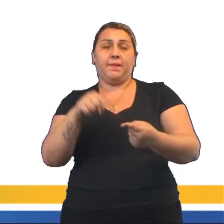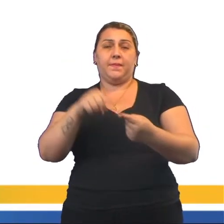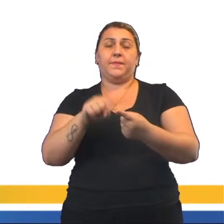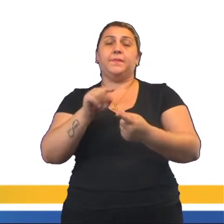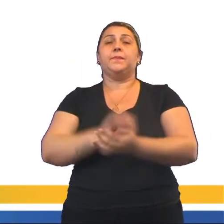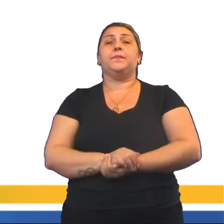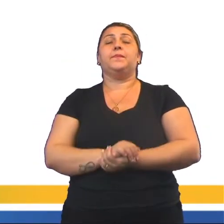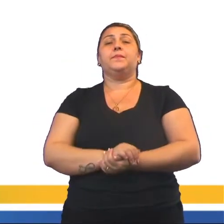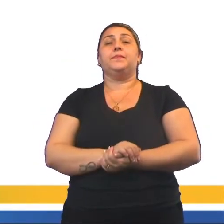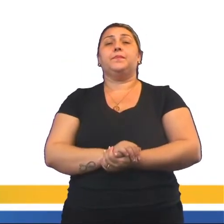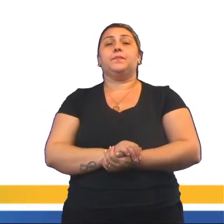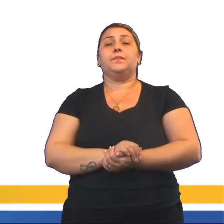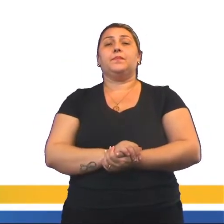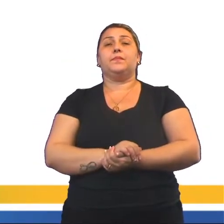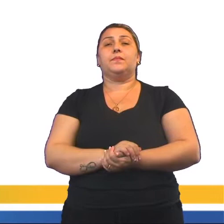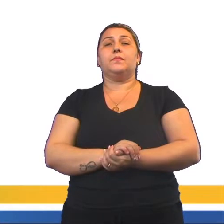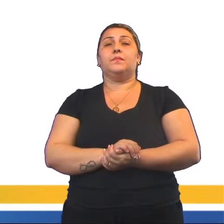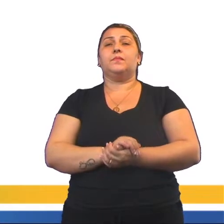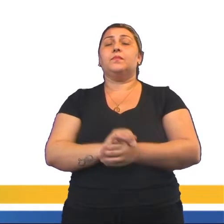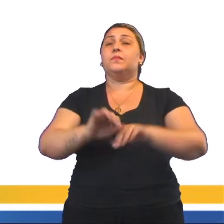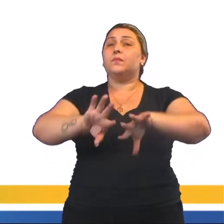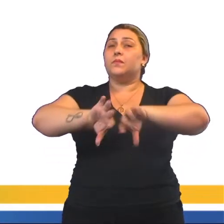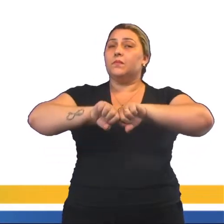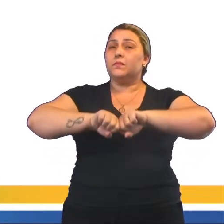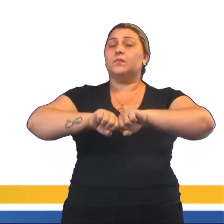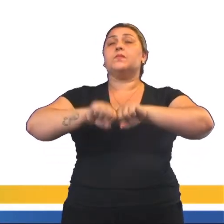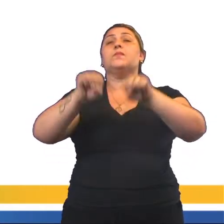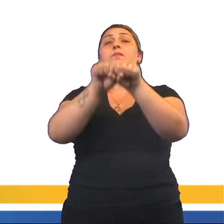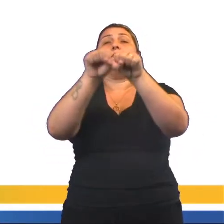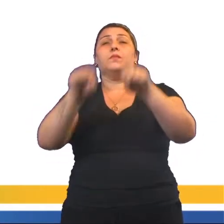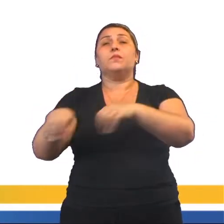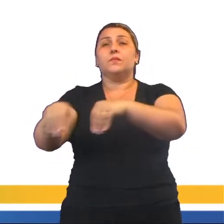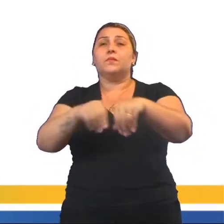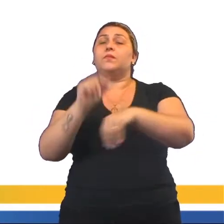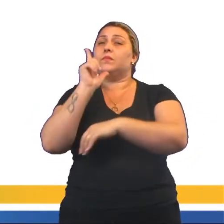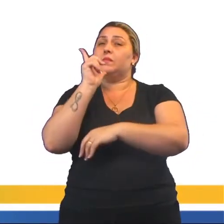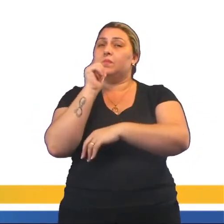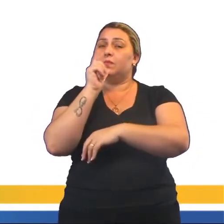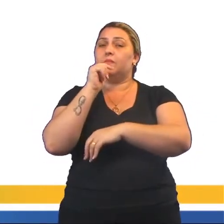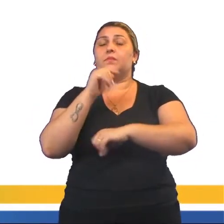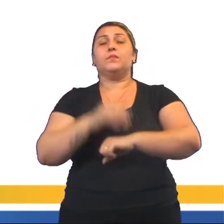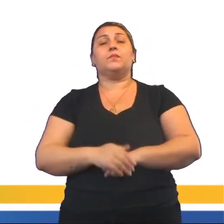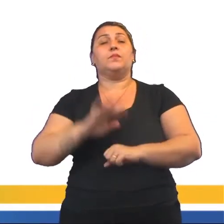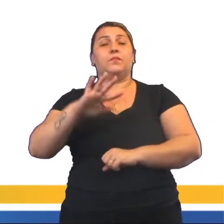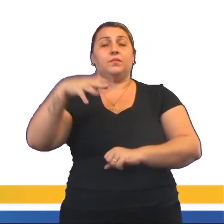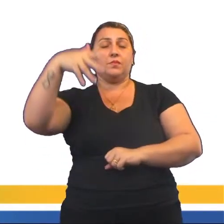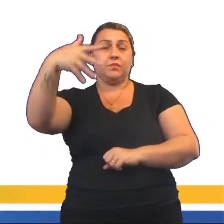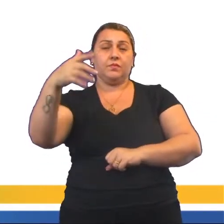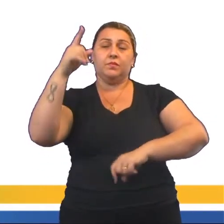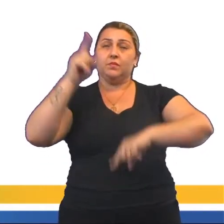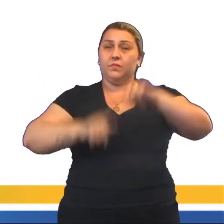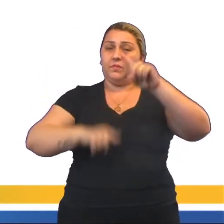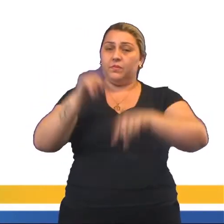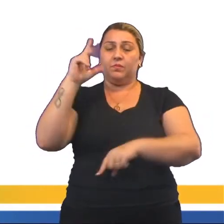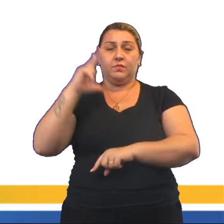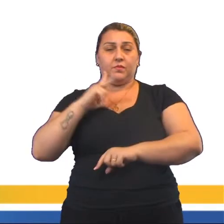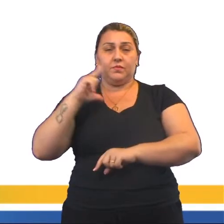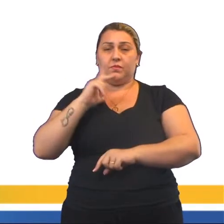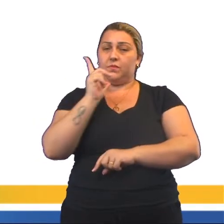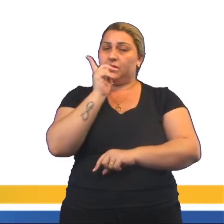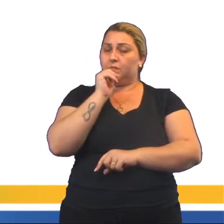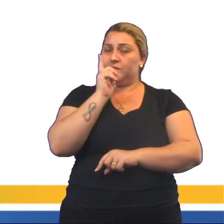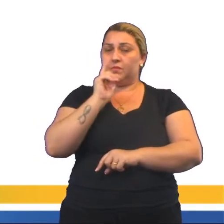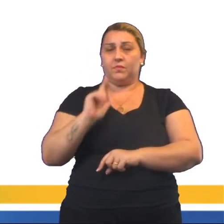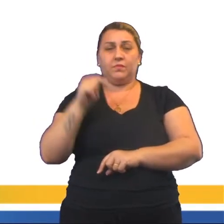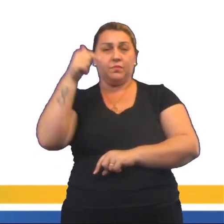de transição e absorção entre o sistema terrestre e aquático. O aumento de material particular das águas